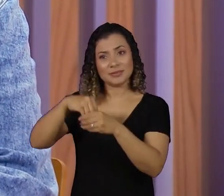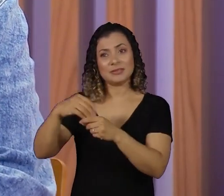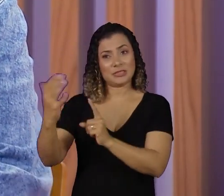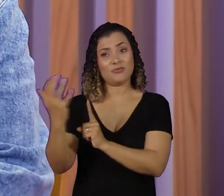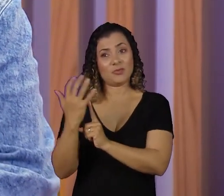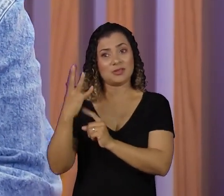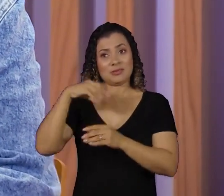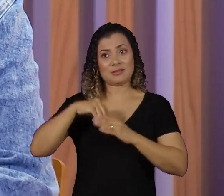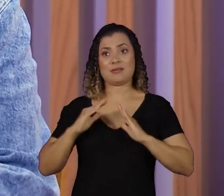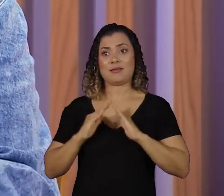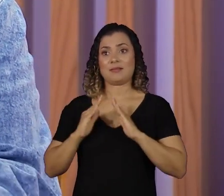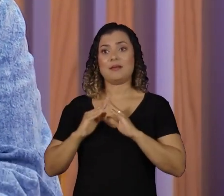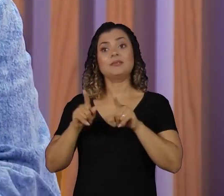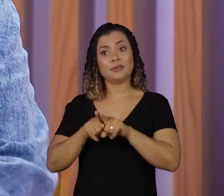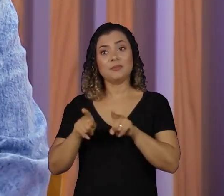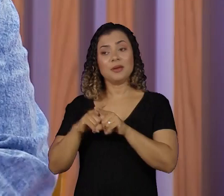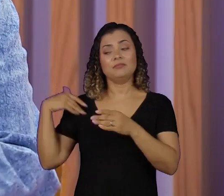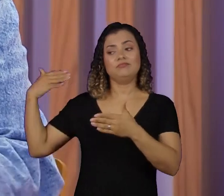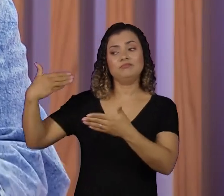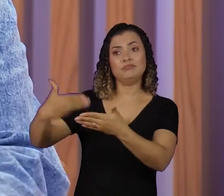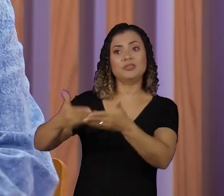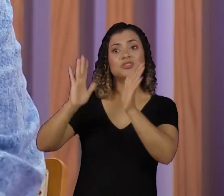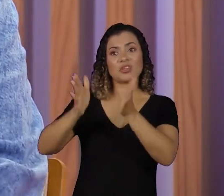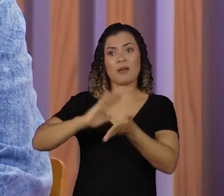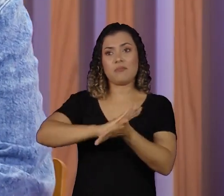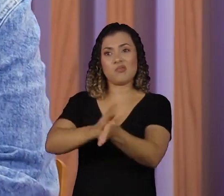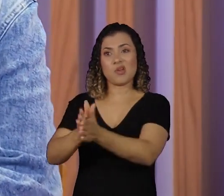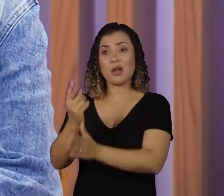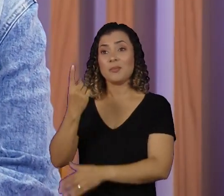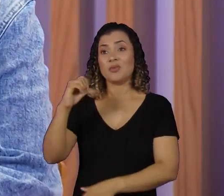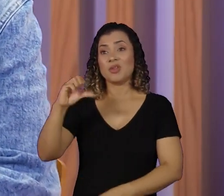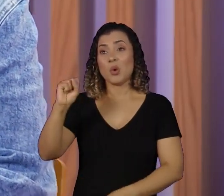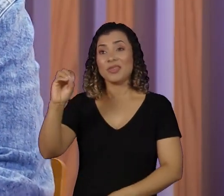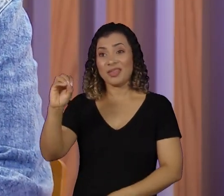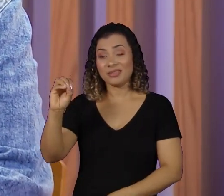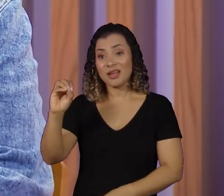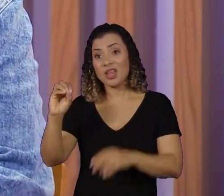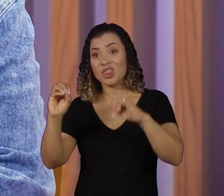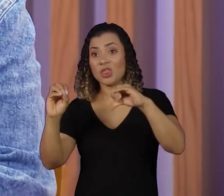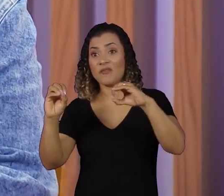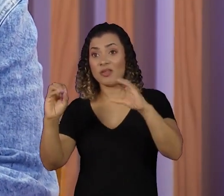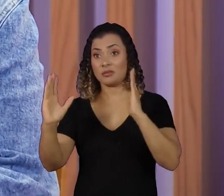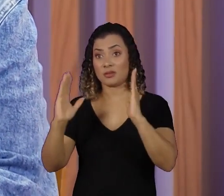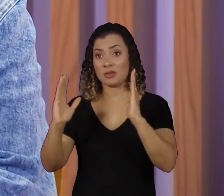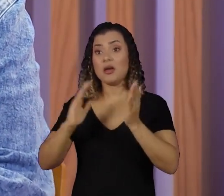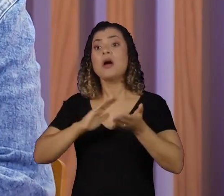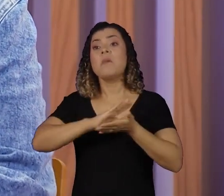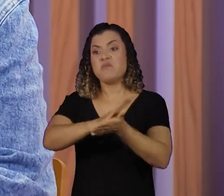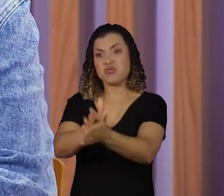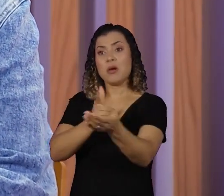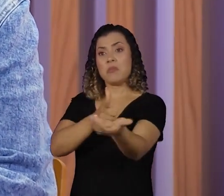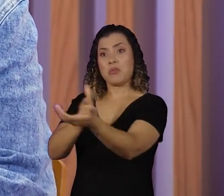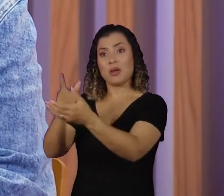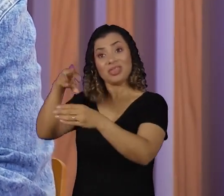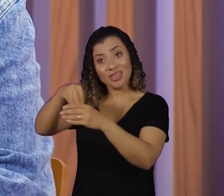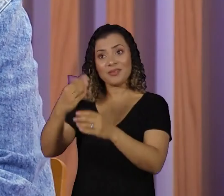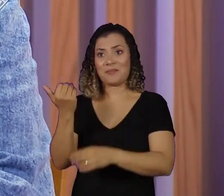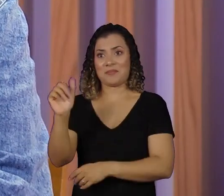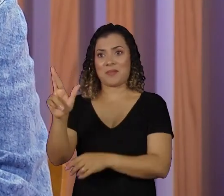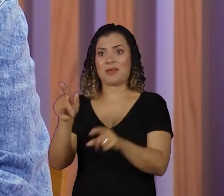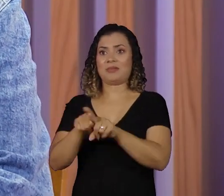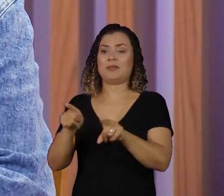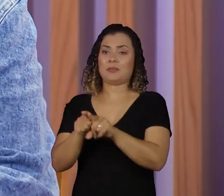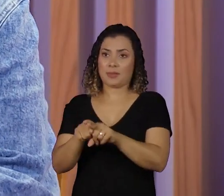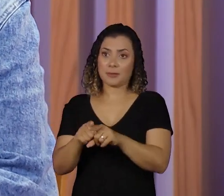muito... documentadas, chacinas nos anos 80, começo dos anos 90, ocorrida nos bares. Então, tudo isso também